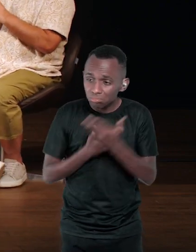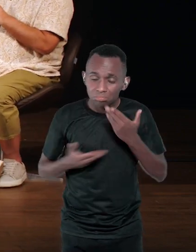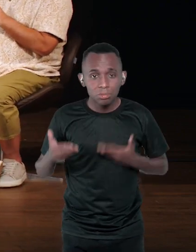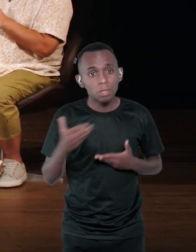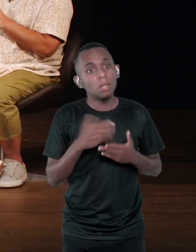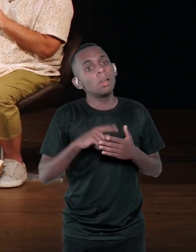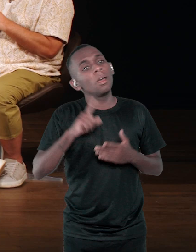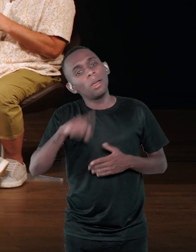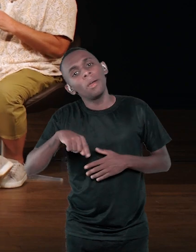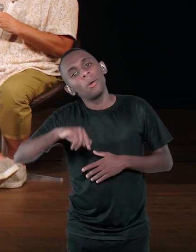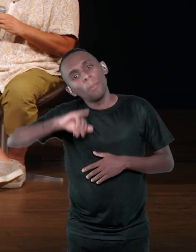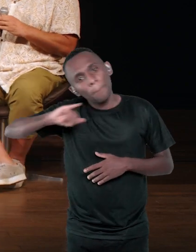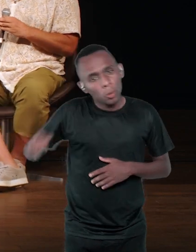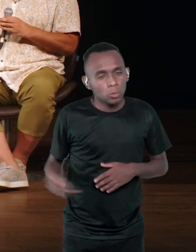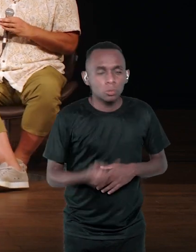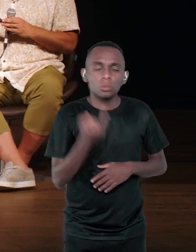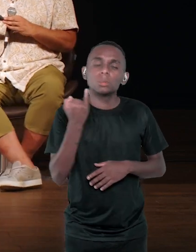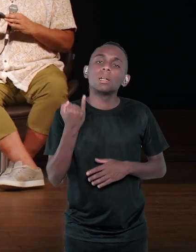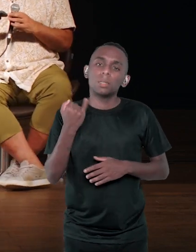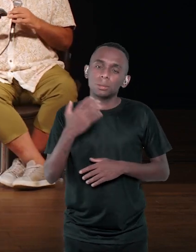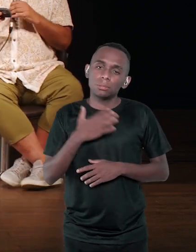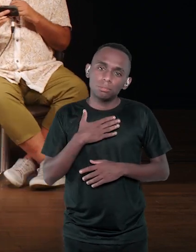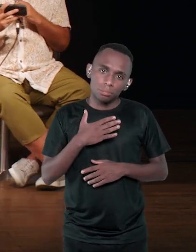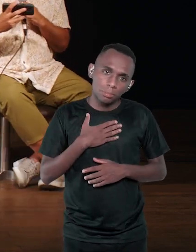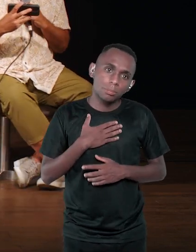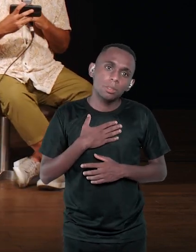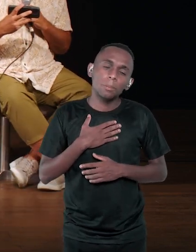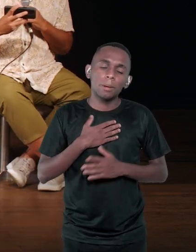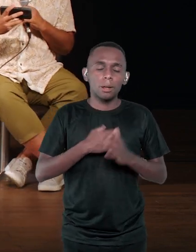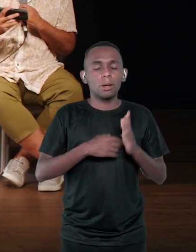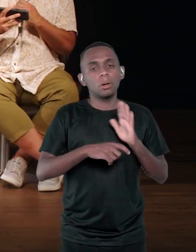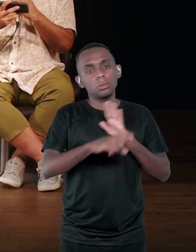E esse foi o gancho que eu peguei para fazer o primeiro